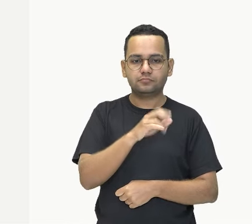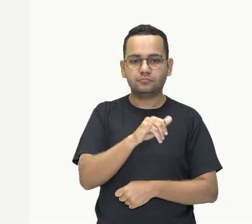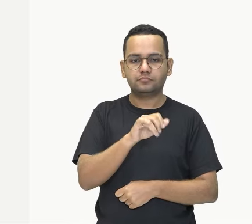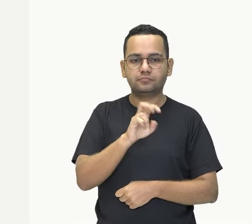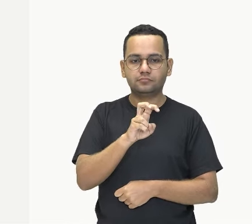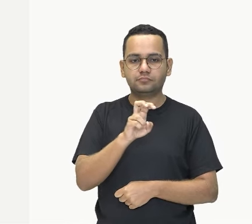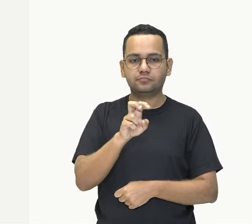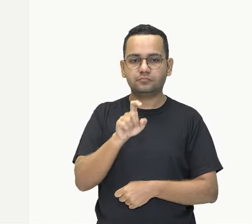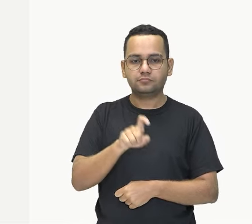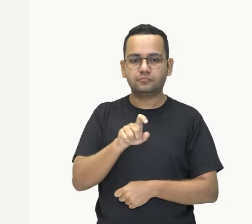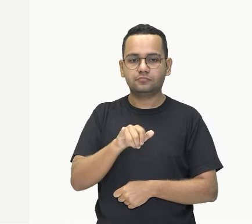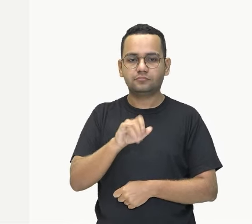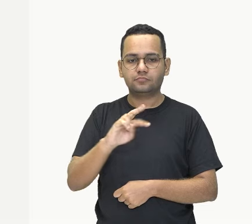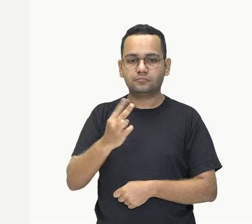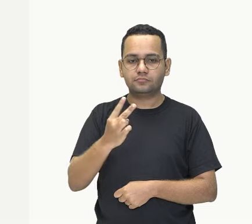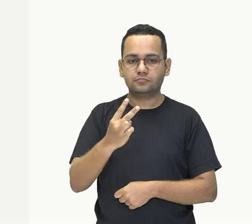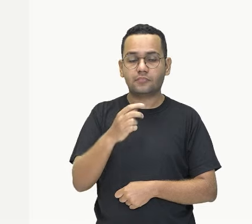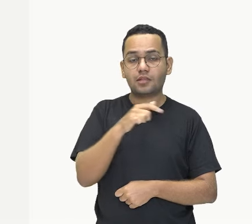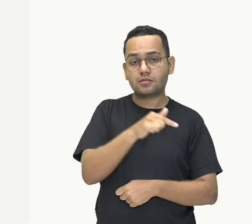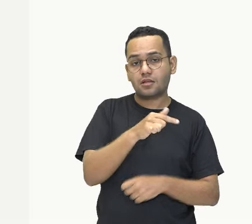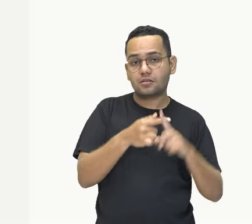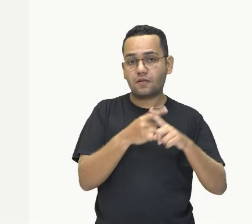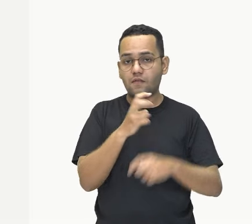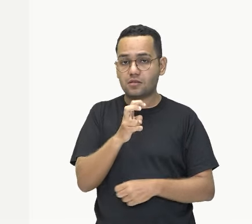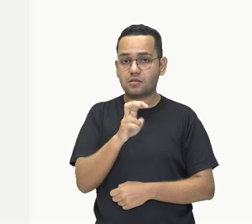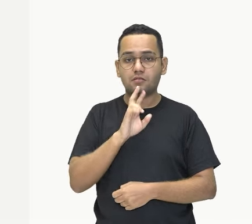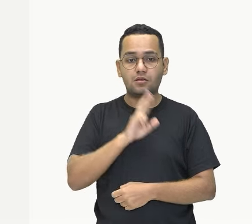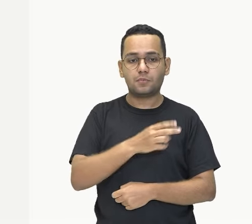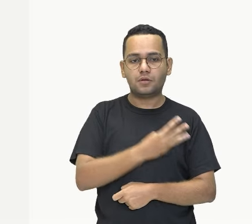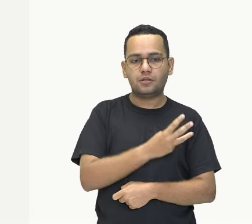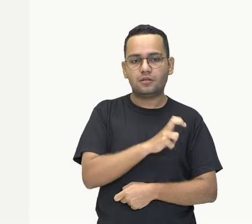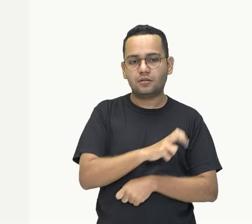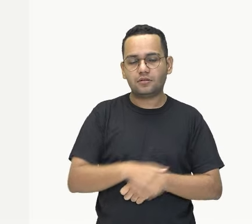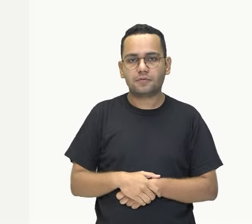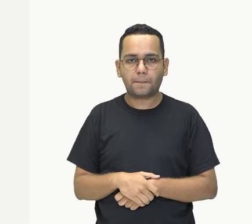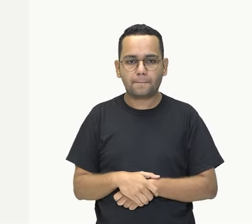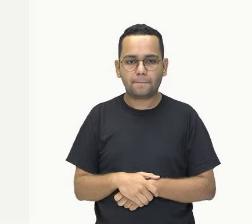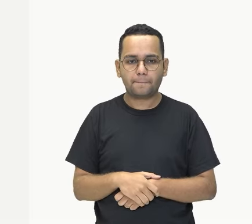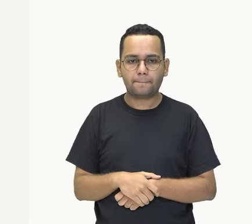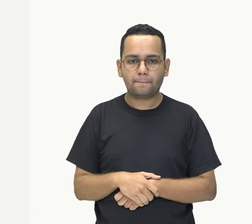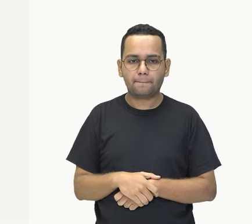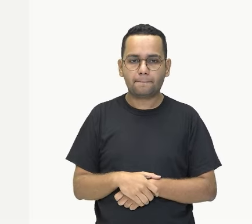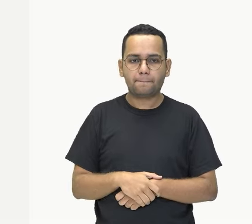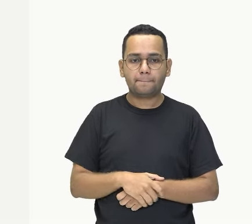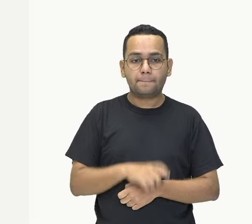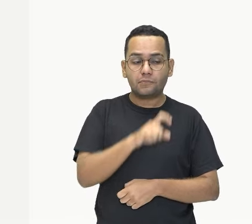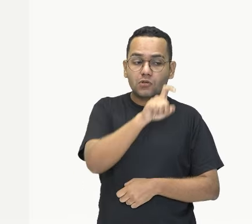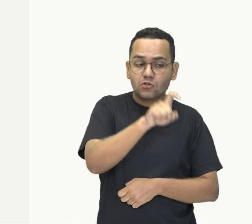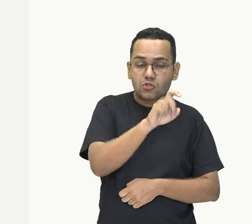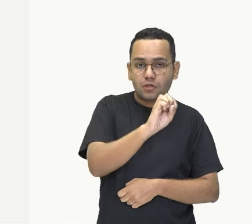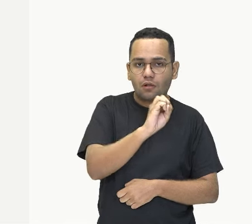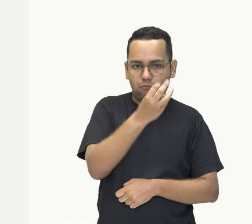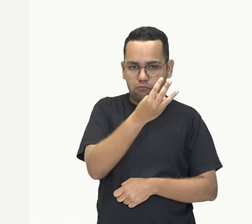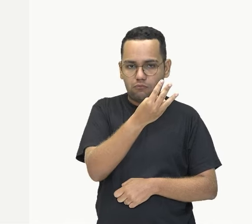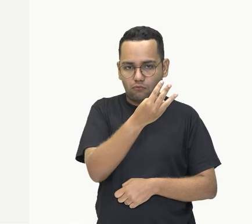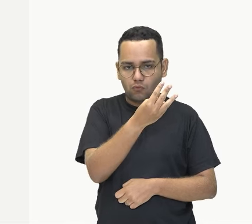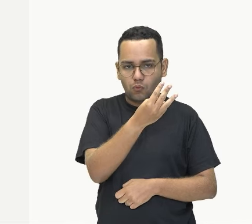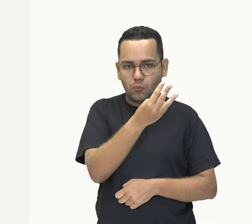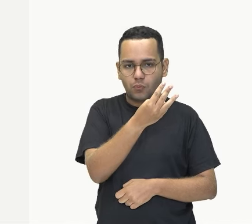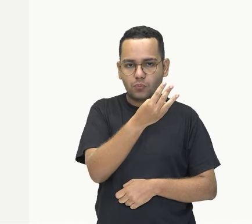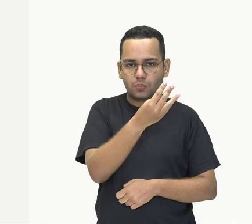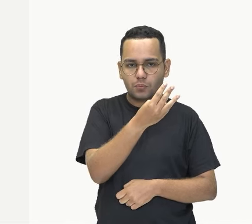35. Multiplicação dos coeficientes. Aqui, ó, eu tenho x ao cubo,